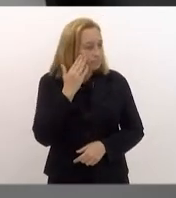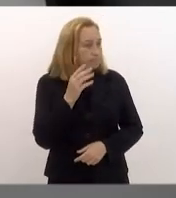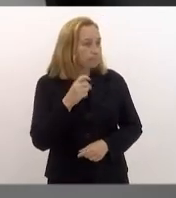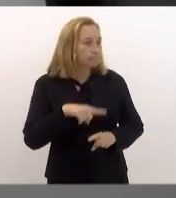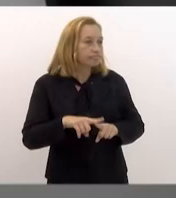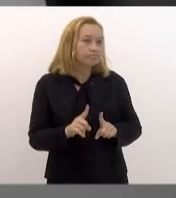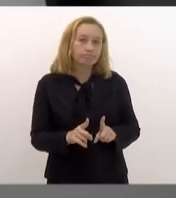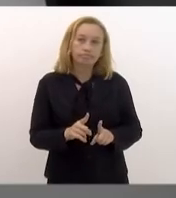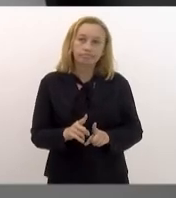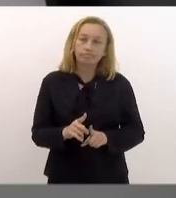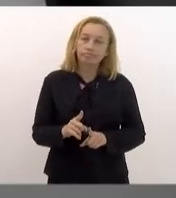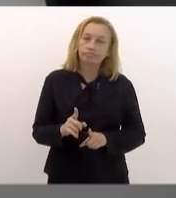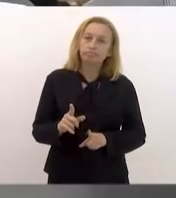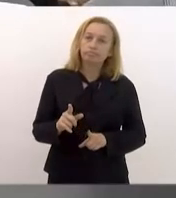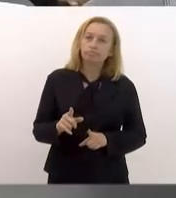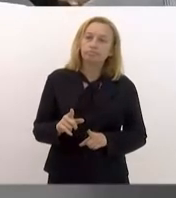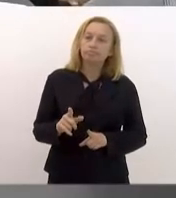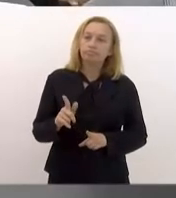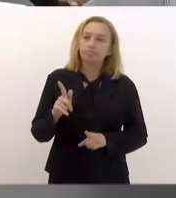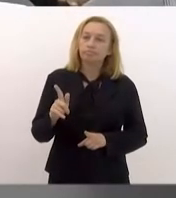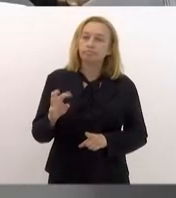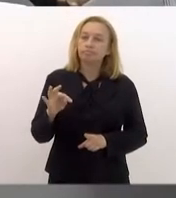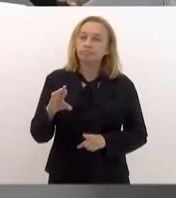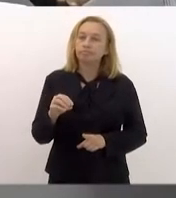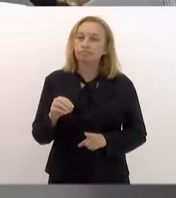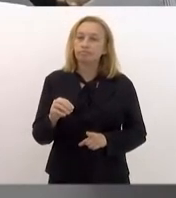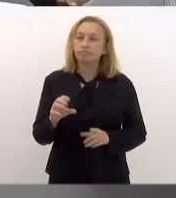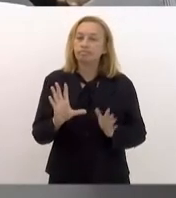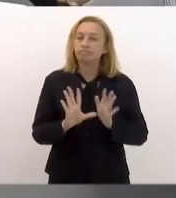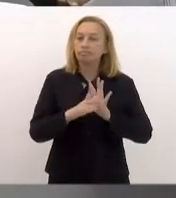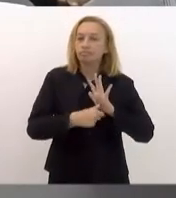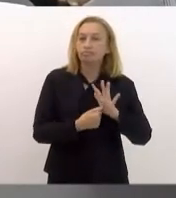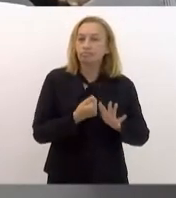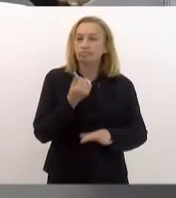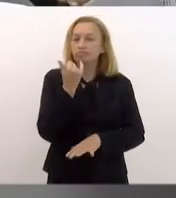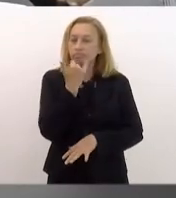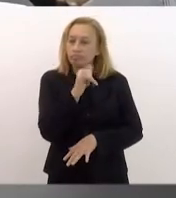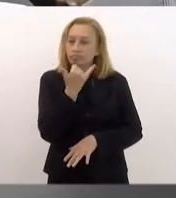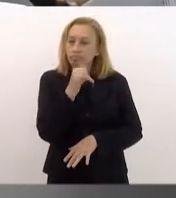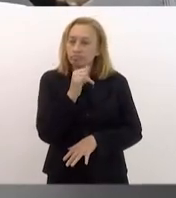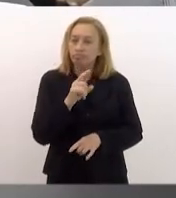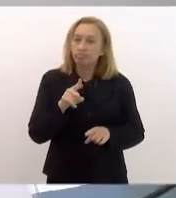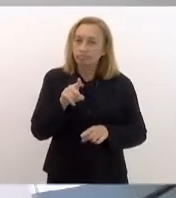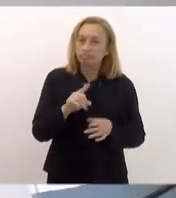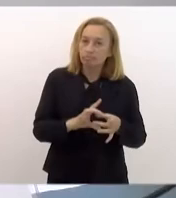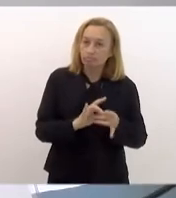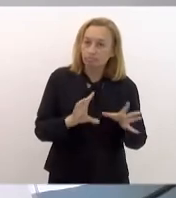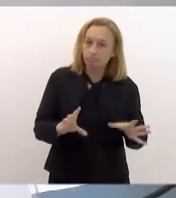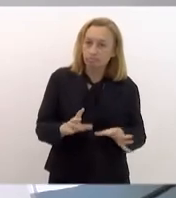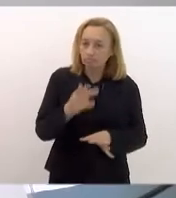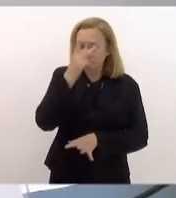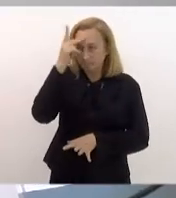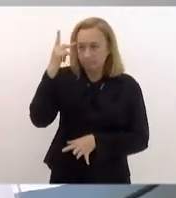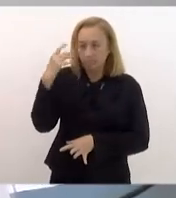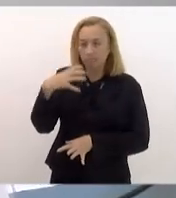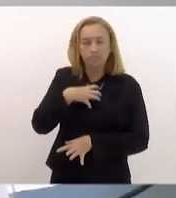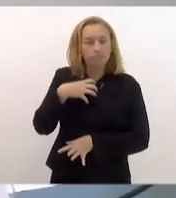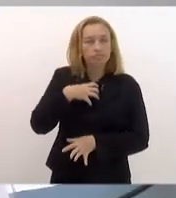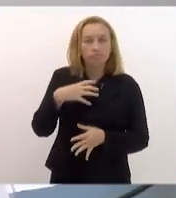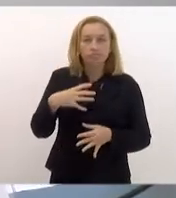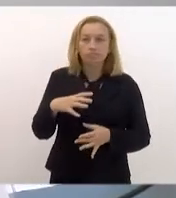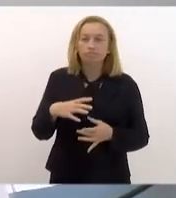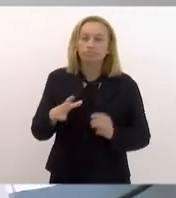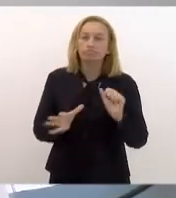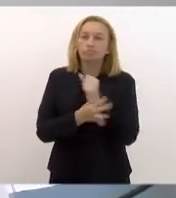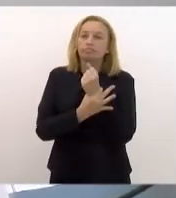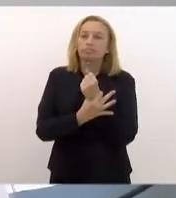gato caracteriza uma ilegalidade. Sim. Quando você autoriza, o cidadão que está lá se sente seguro. Claro. Você